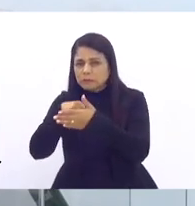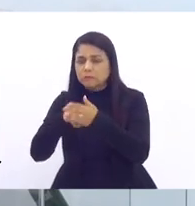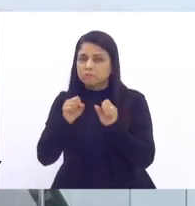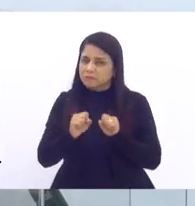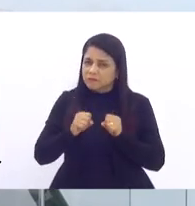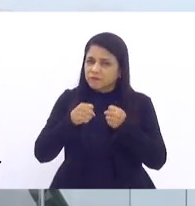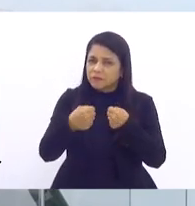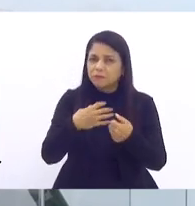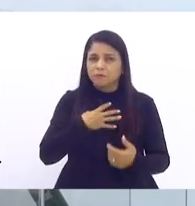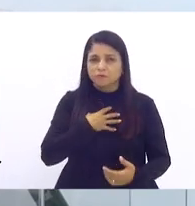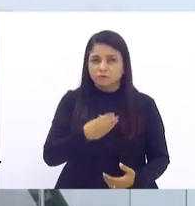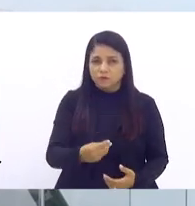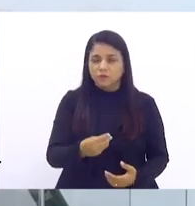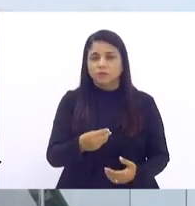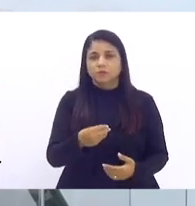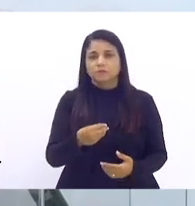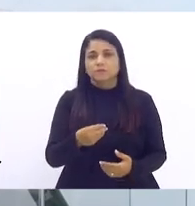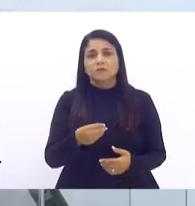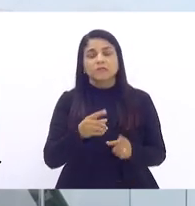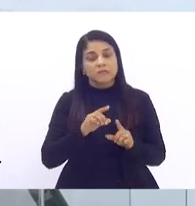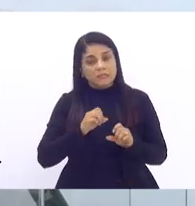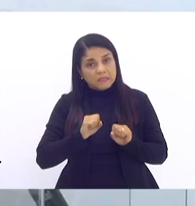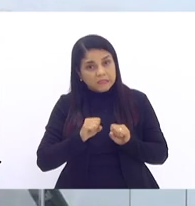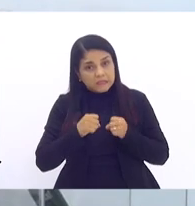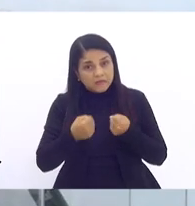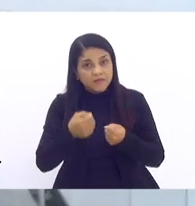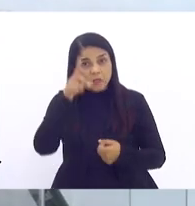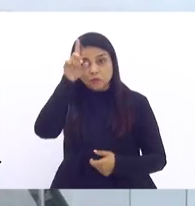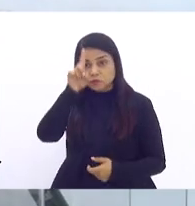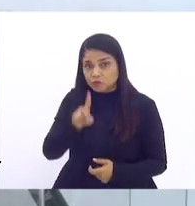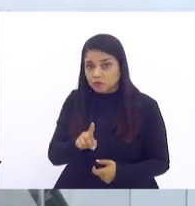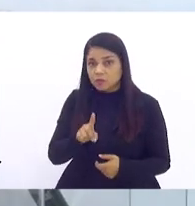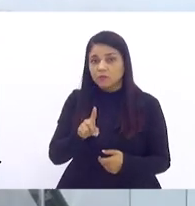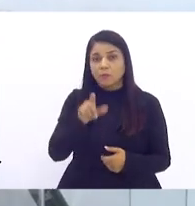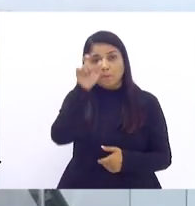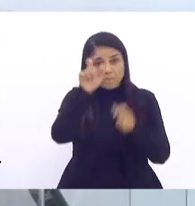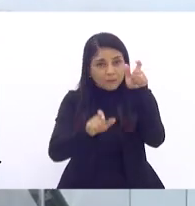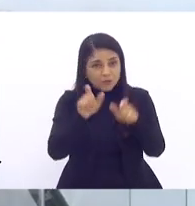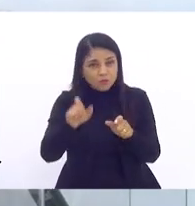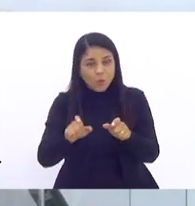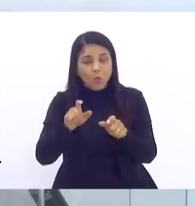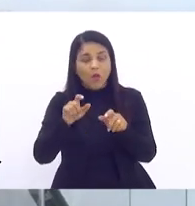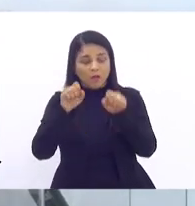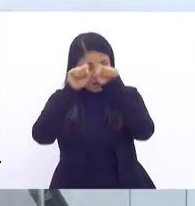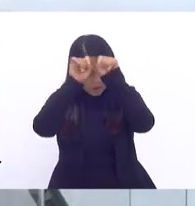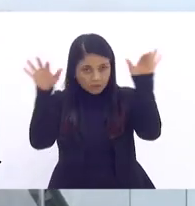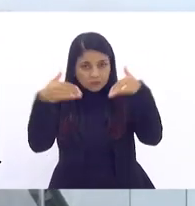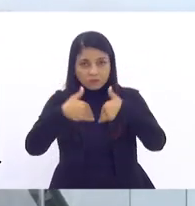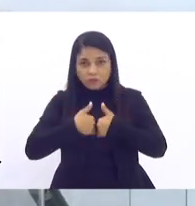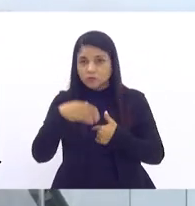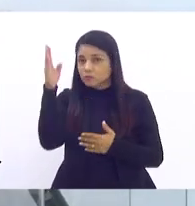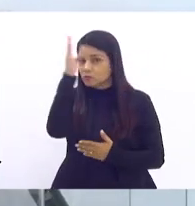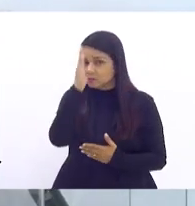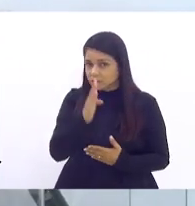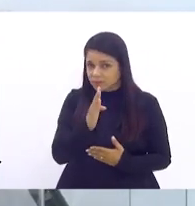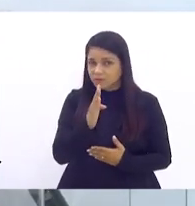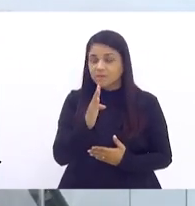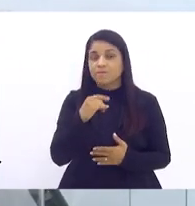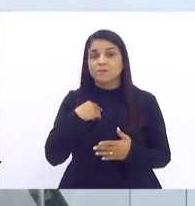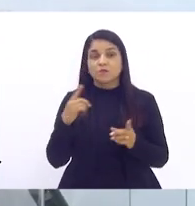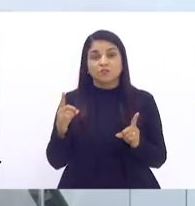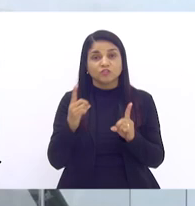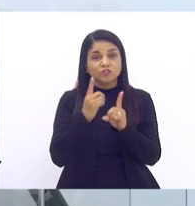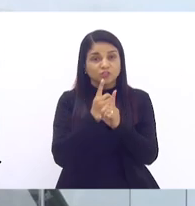o meu filho e depois para defender os direitos das pessoas com autismo no Brasil quando ele chegou ao